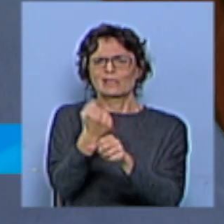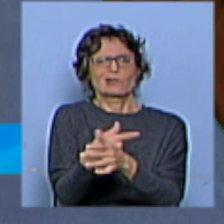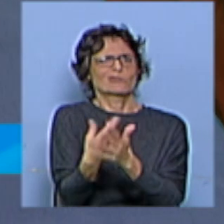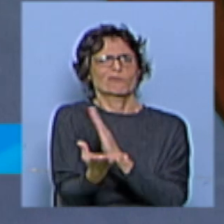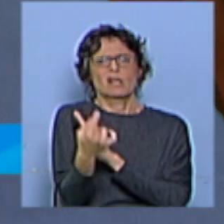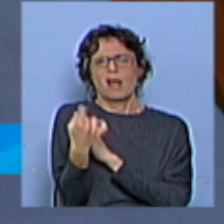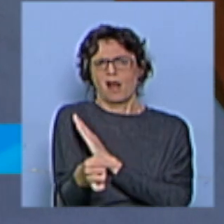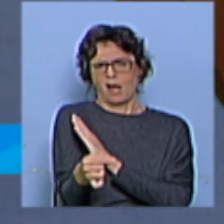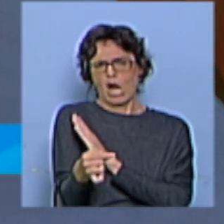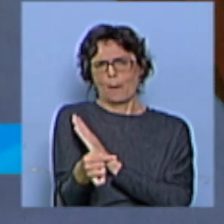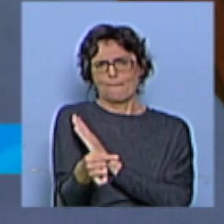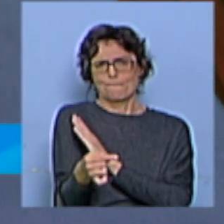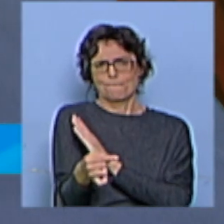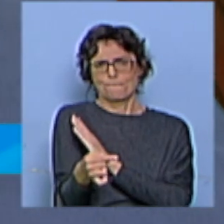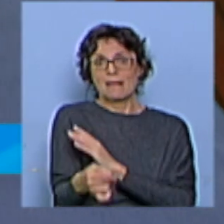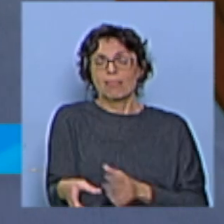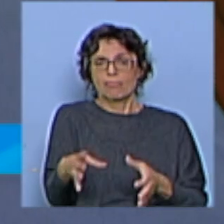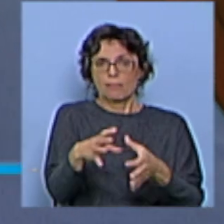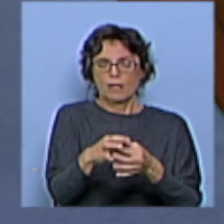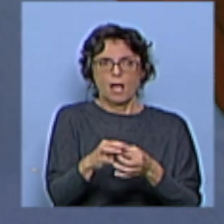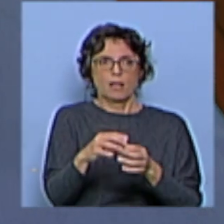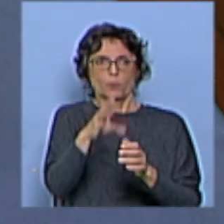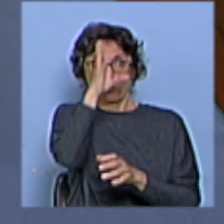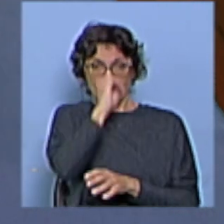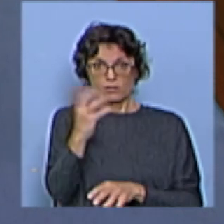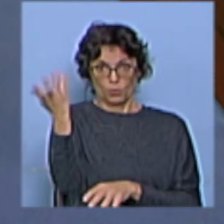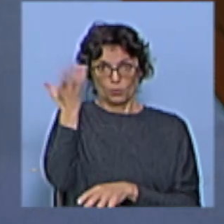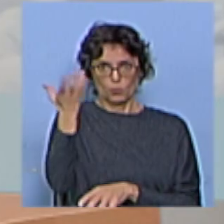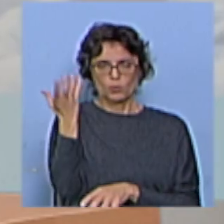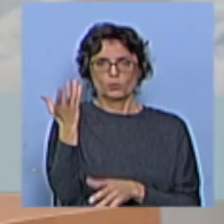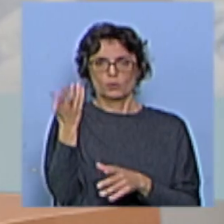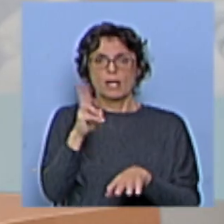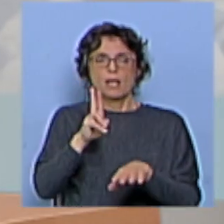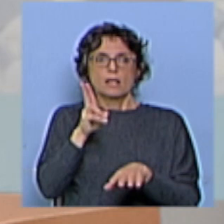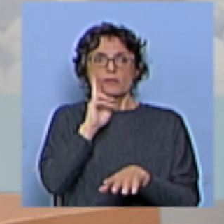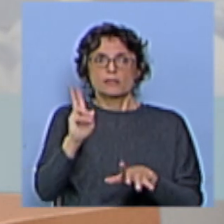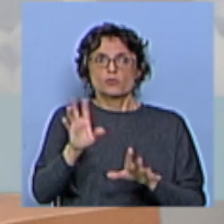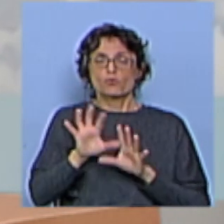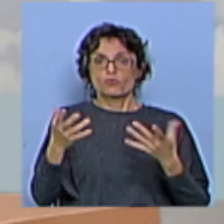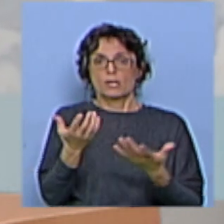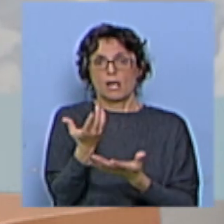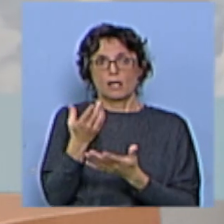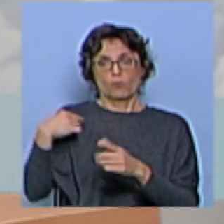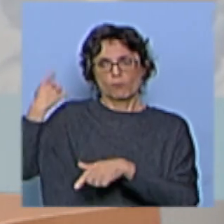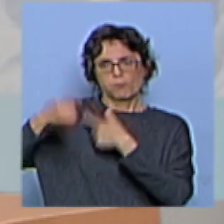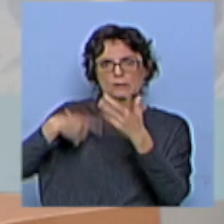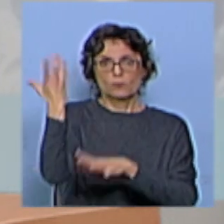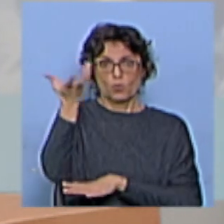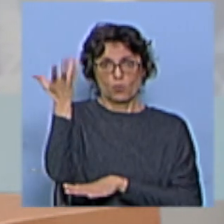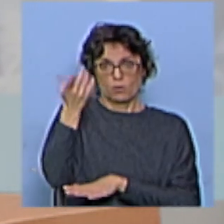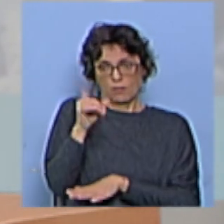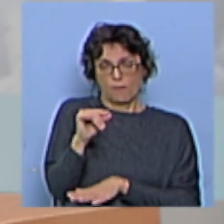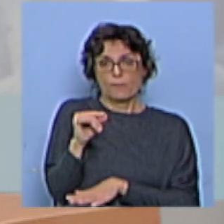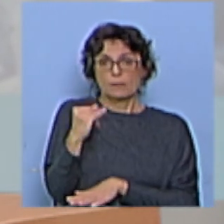iniciativas, com o Ministério da Cultura, a Direção-Geral do Património Cultural e, portanto, entendemos todas estas instituições, naturalmente,